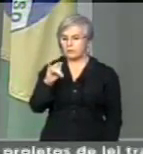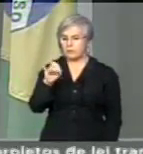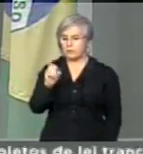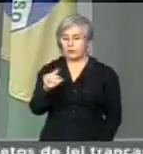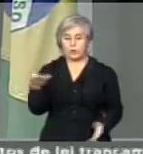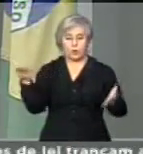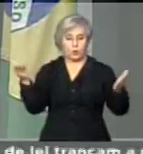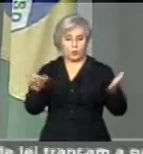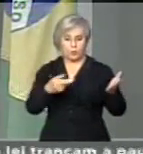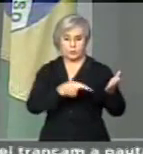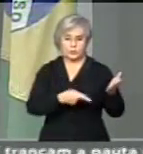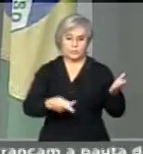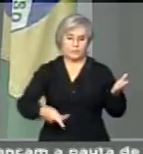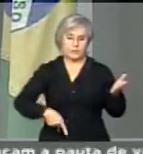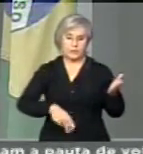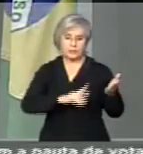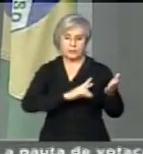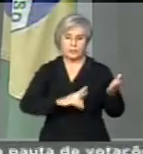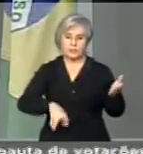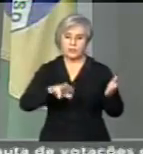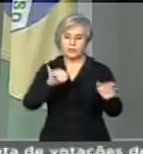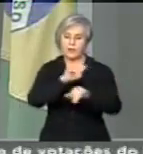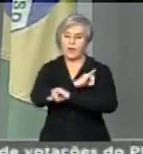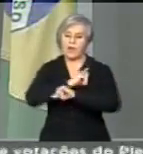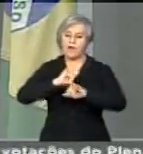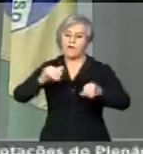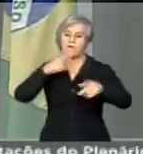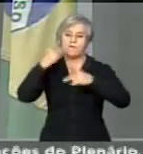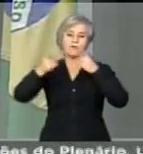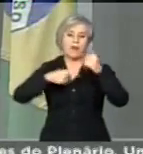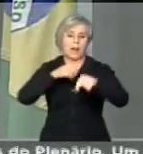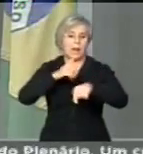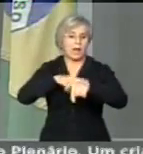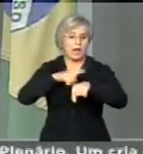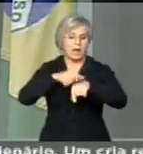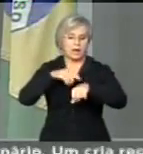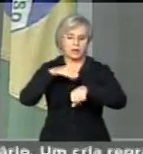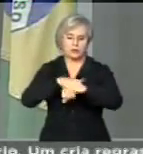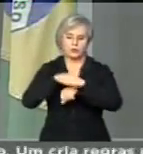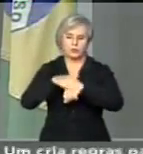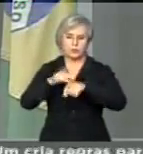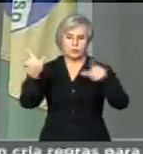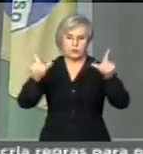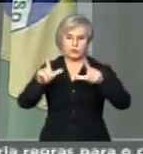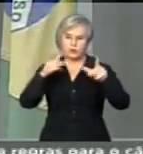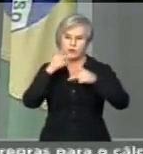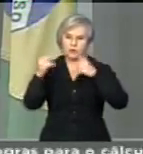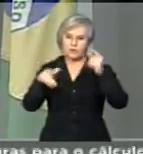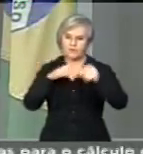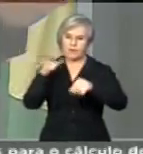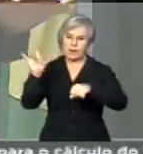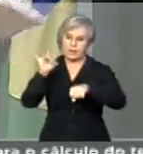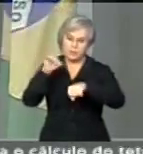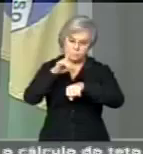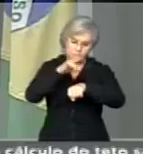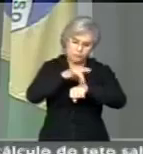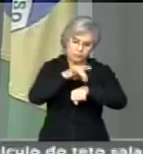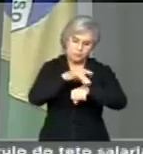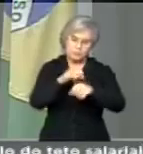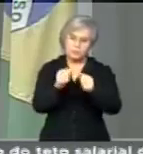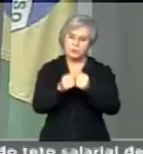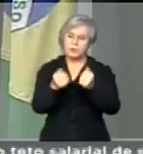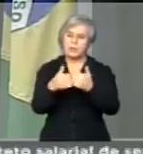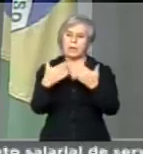vai estar em cadeia nacional de TV, falando sobre o Aedes aegypti que assola